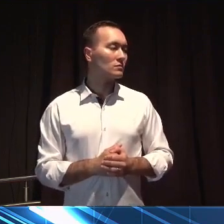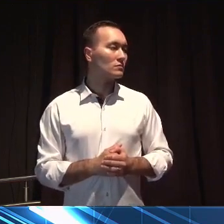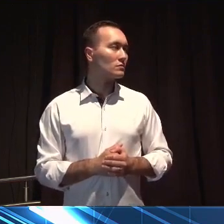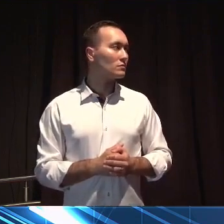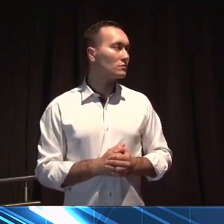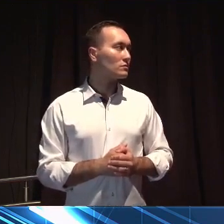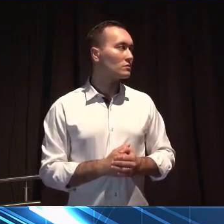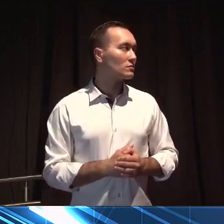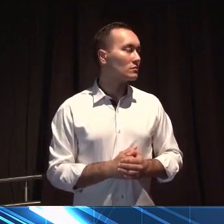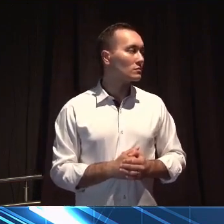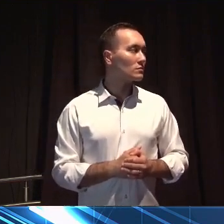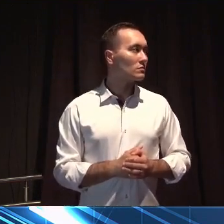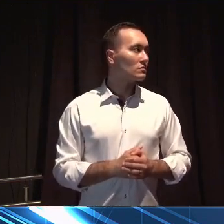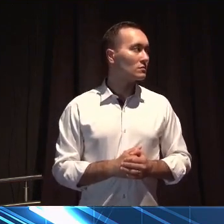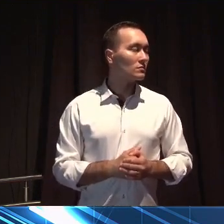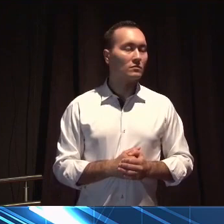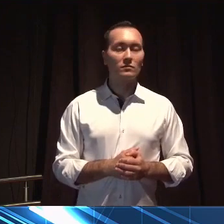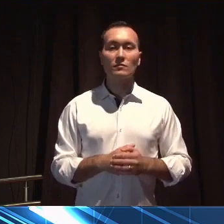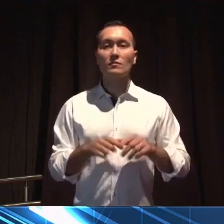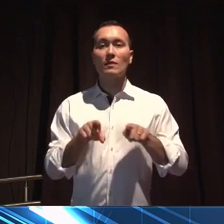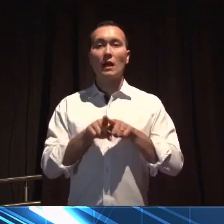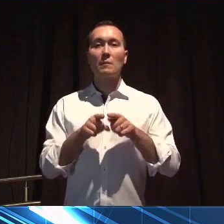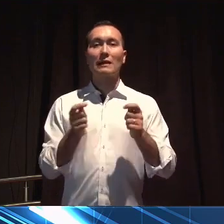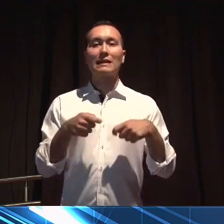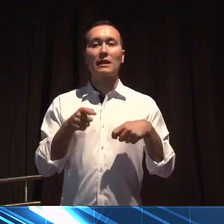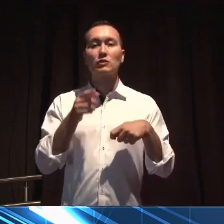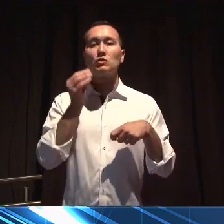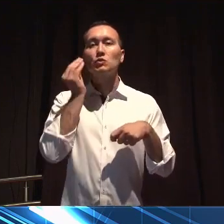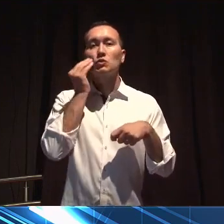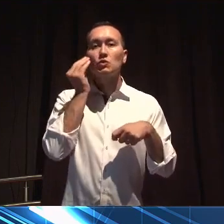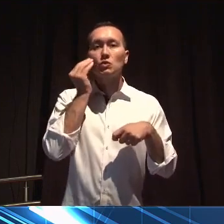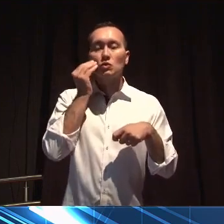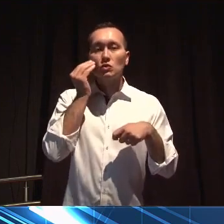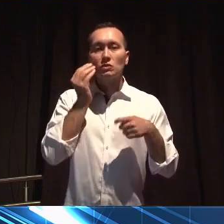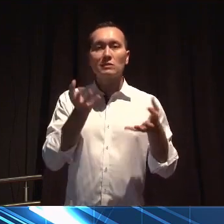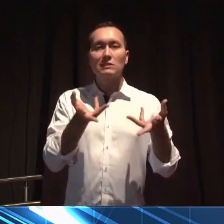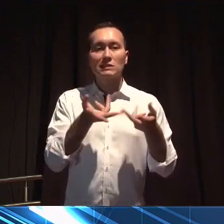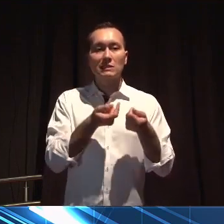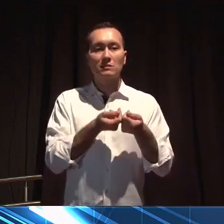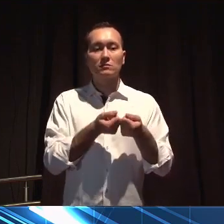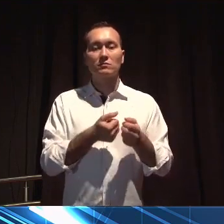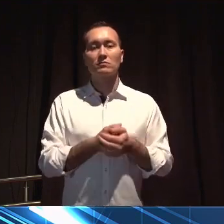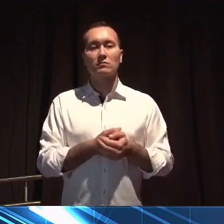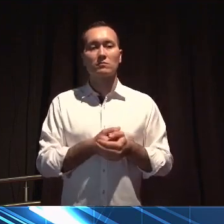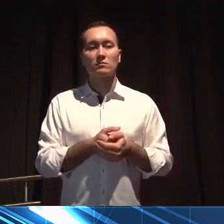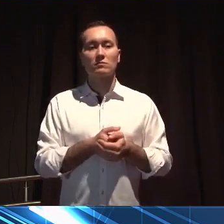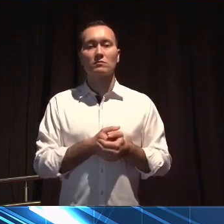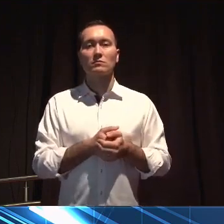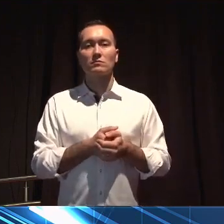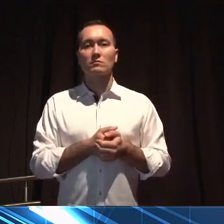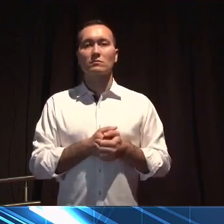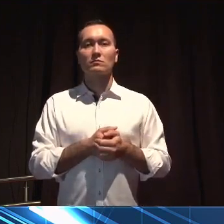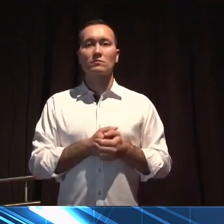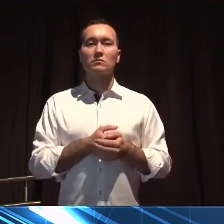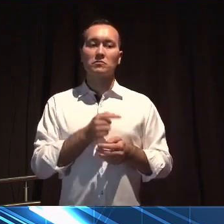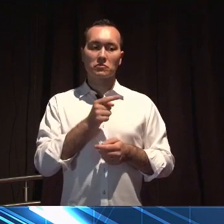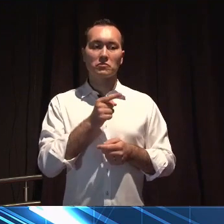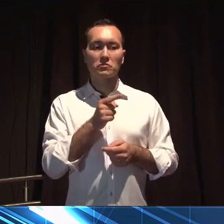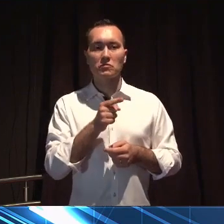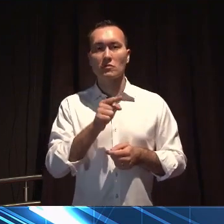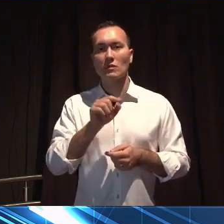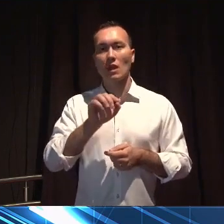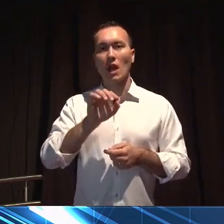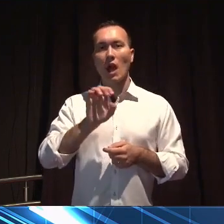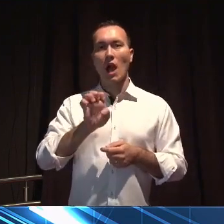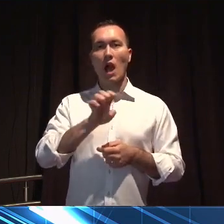para saber se alguma mudança, alguma biblioteca nova teve algum efeito. E eu acho que outra coisa importante a gente ter em mente